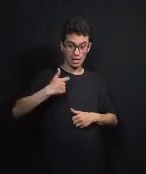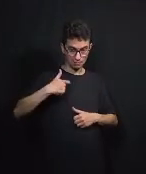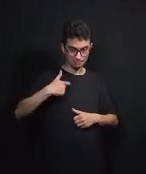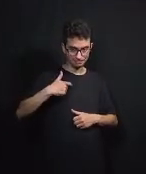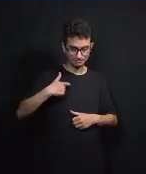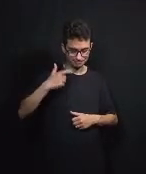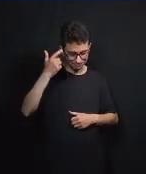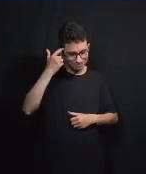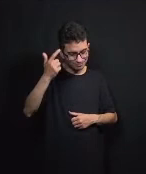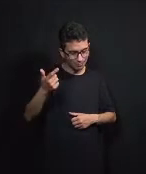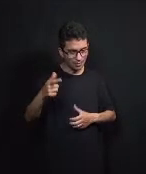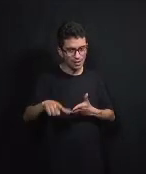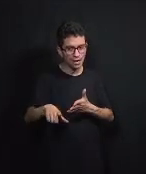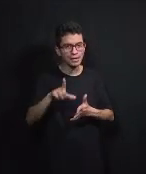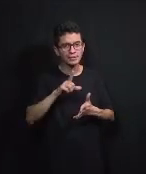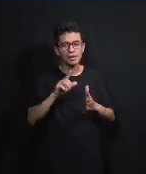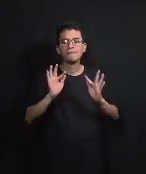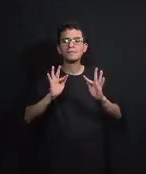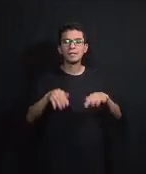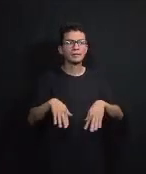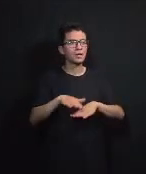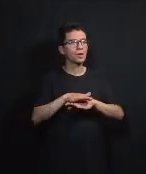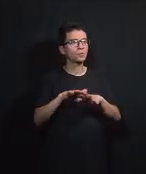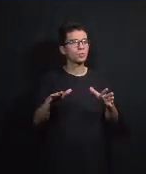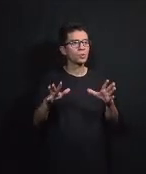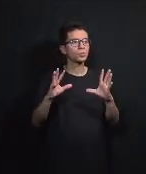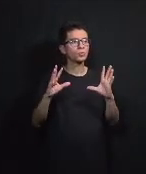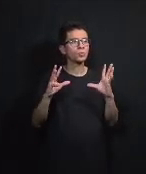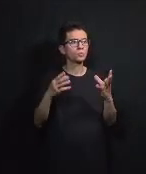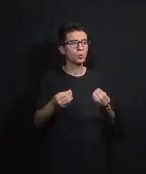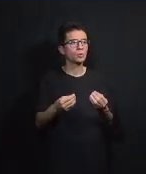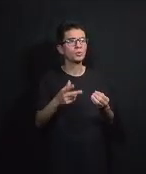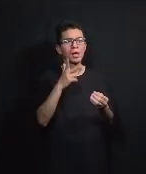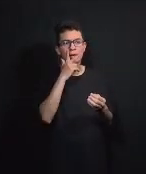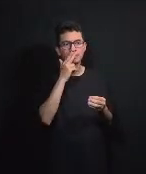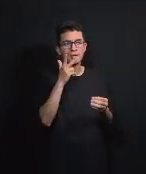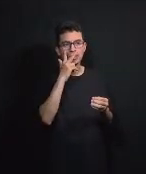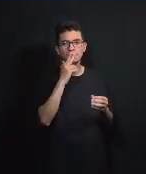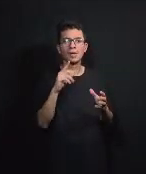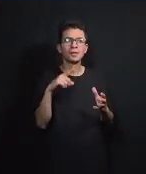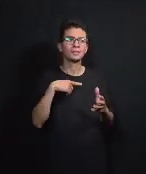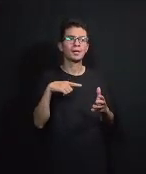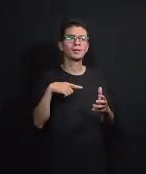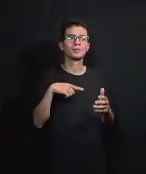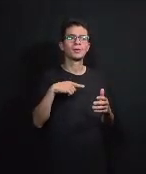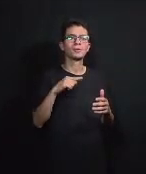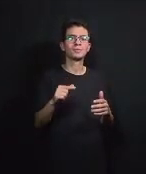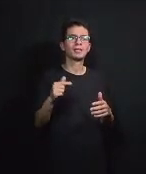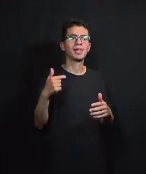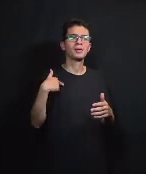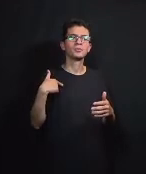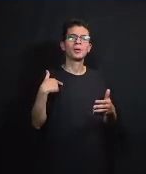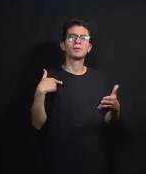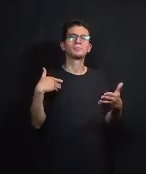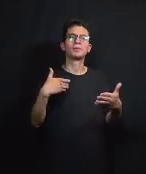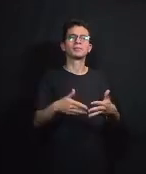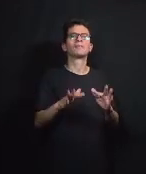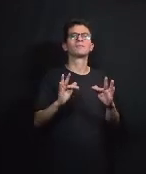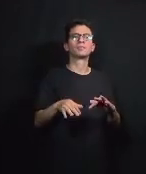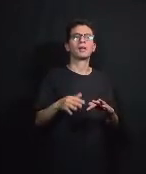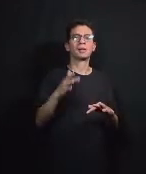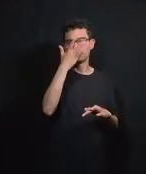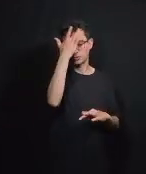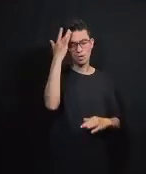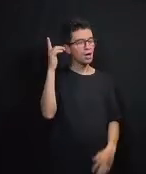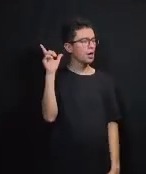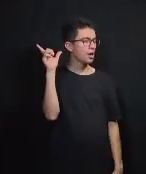Eu vou terminando por aqui. Agora parece que todo expositor tem essa mania de dizer eu estou terminando, todo mundo fica aliviado, mas ele